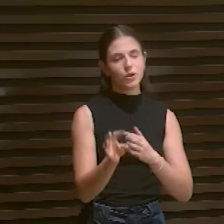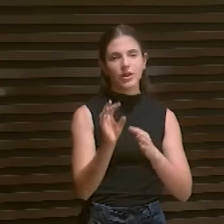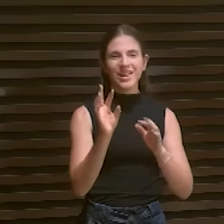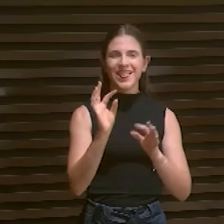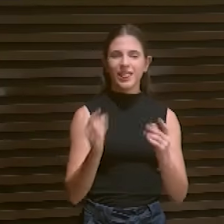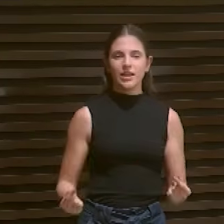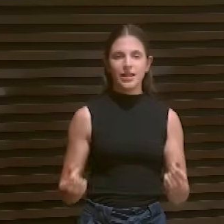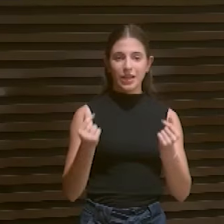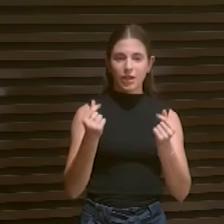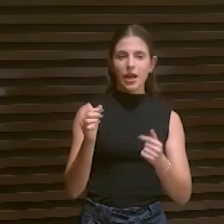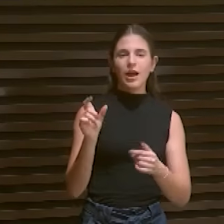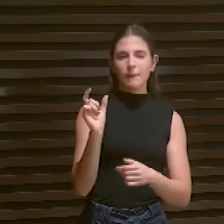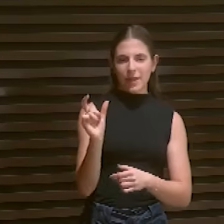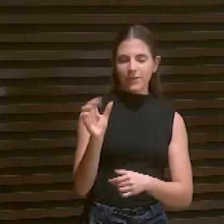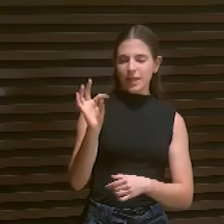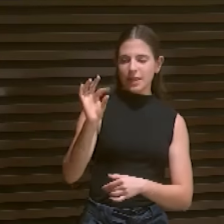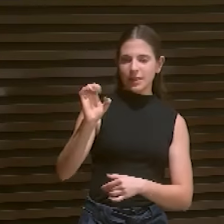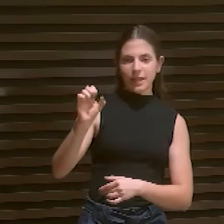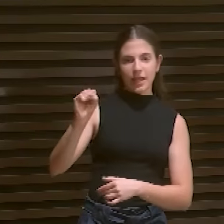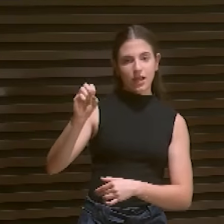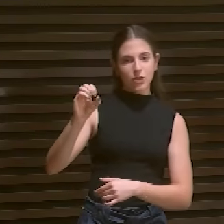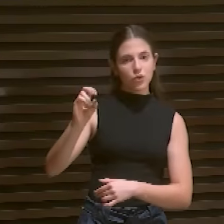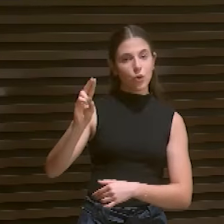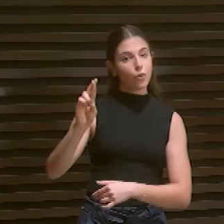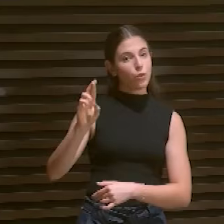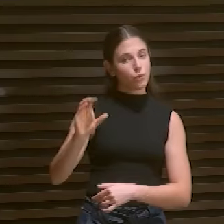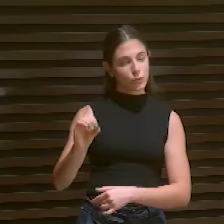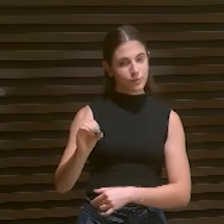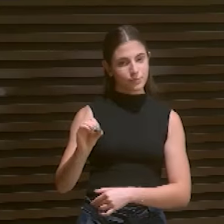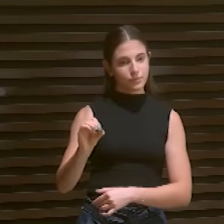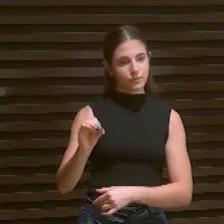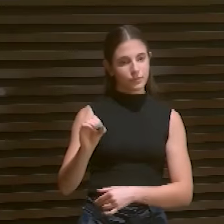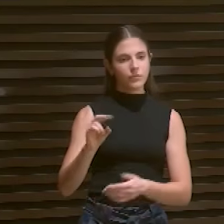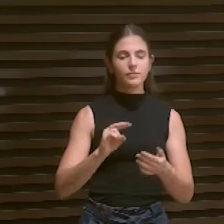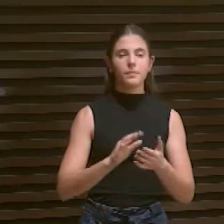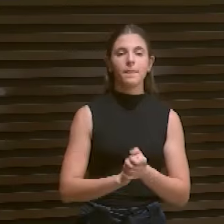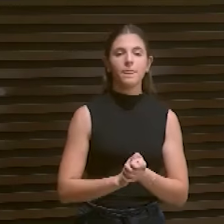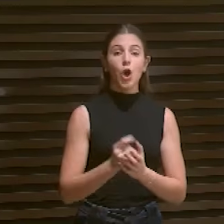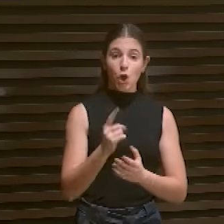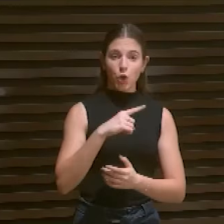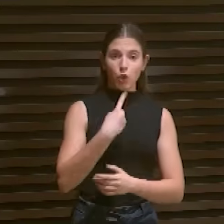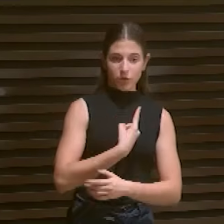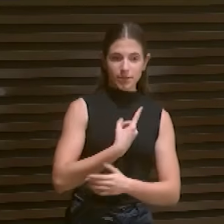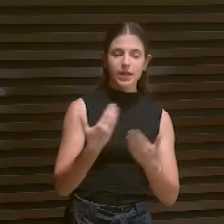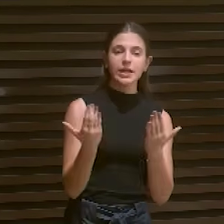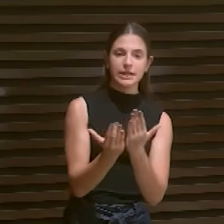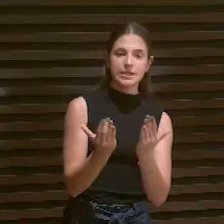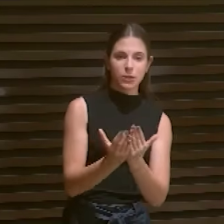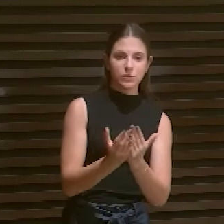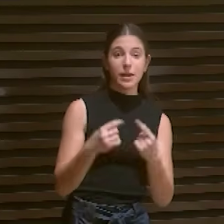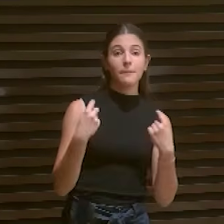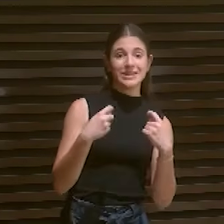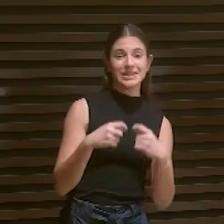O nosso maior tesouro como cristãos deveria ser Cristo, deveria ser a